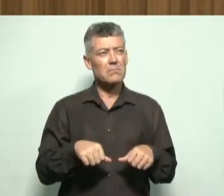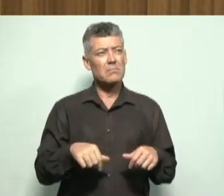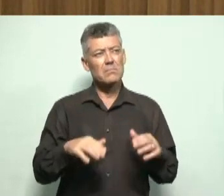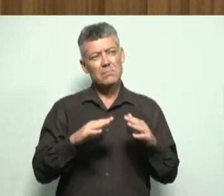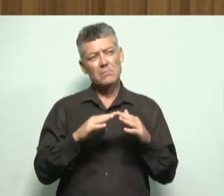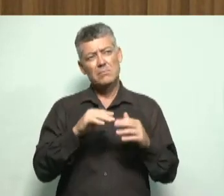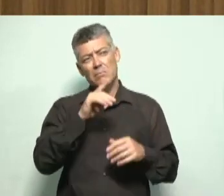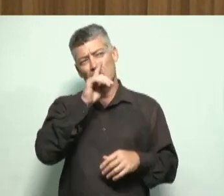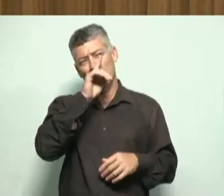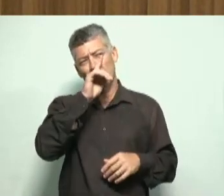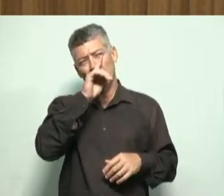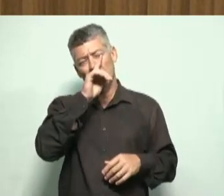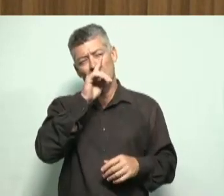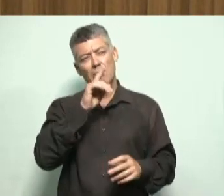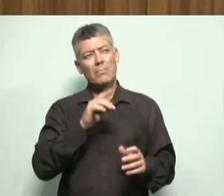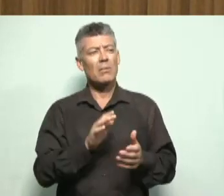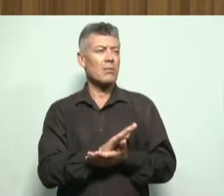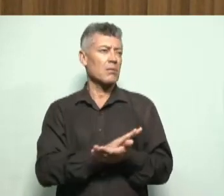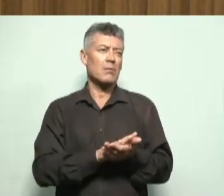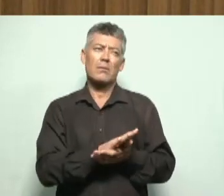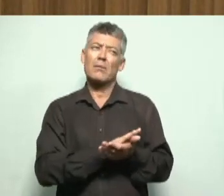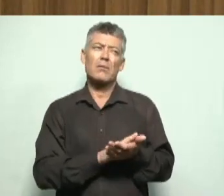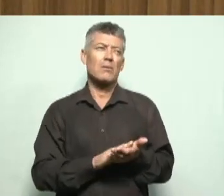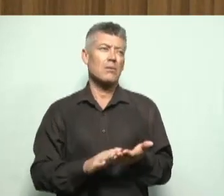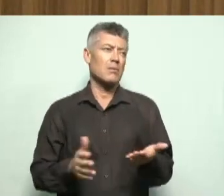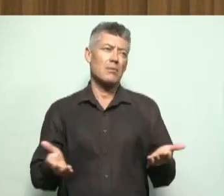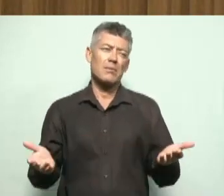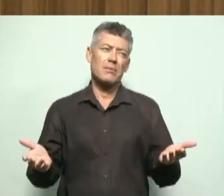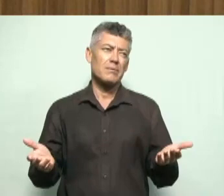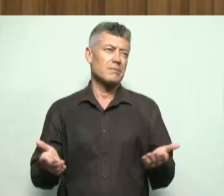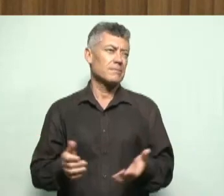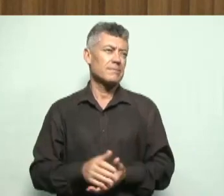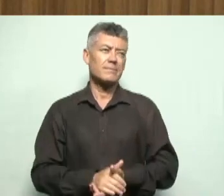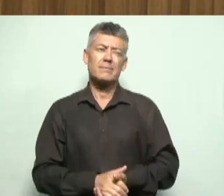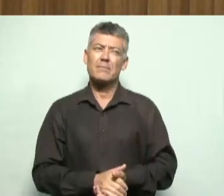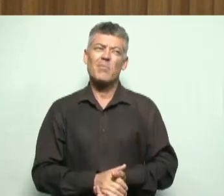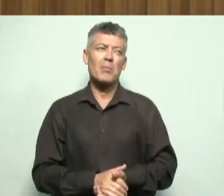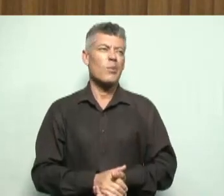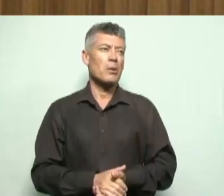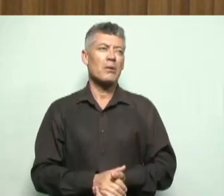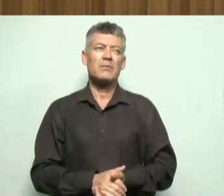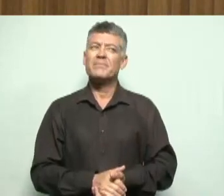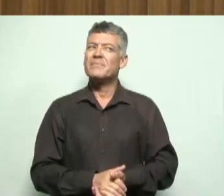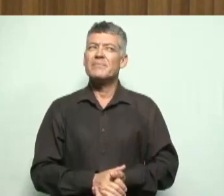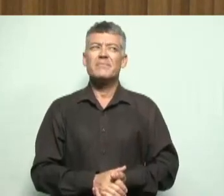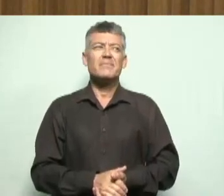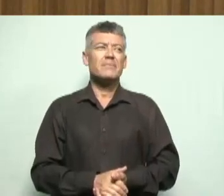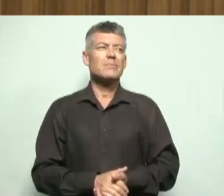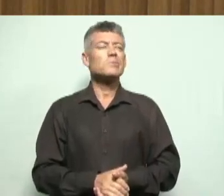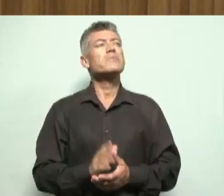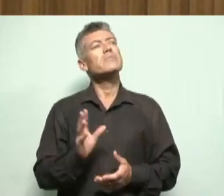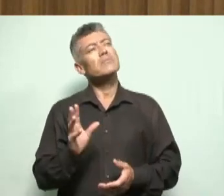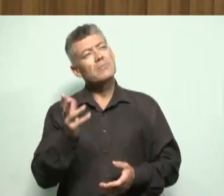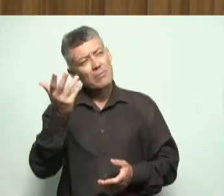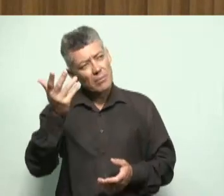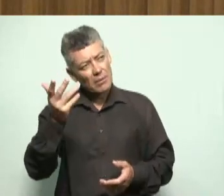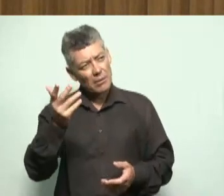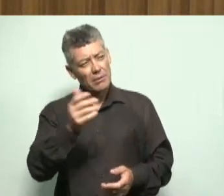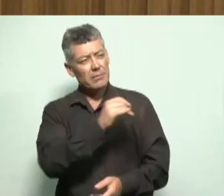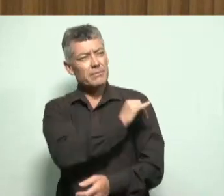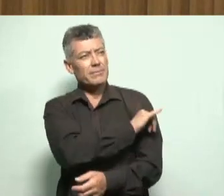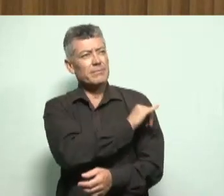e me calar diante dessa situação. Não poderia de forma alguma. O que aconteceu no Rio de